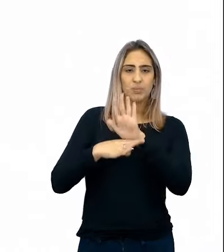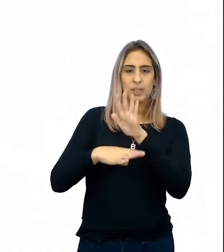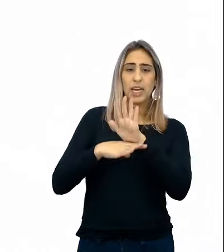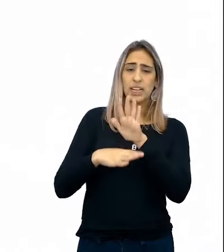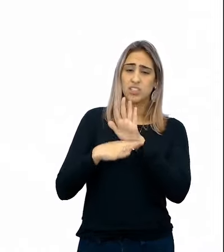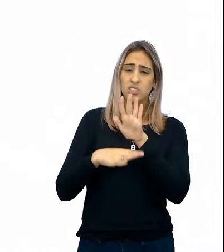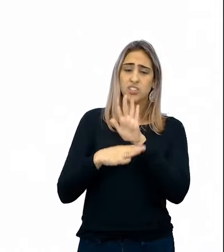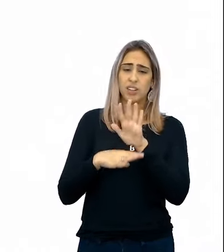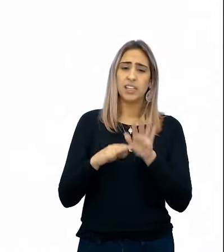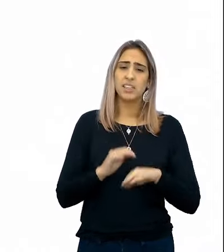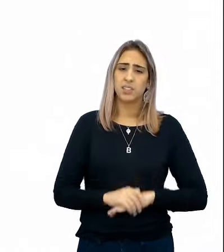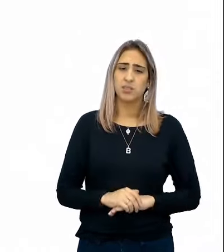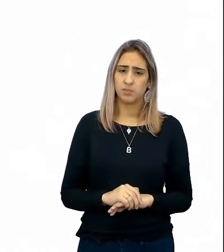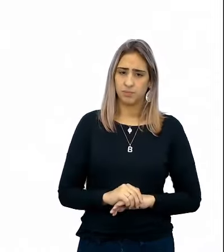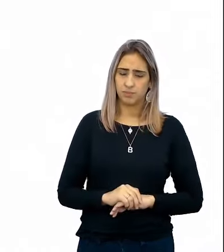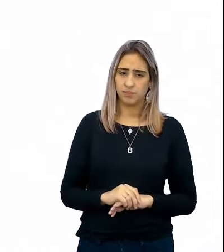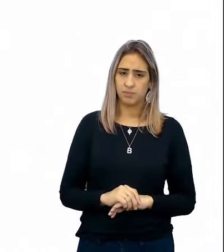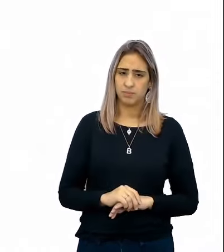esse planejamento,